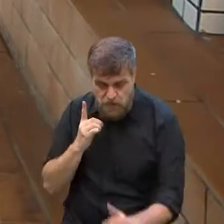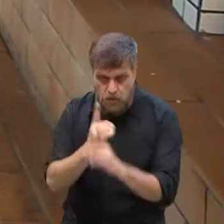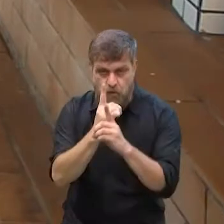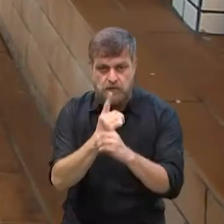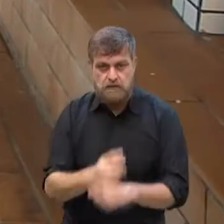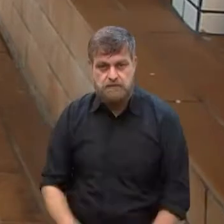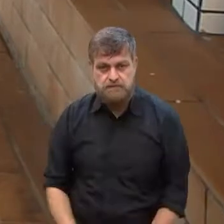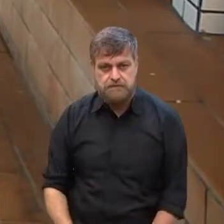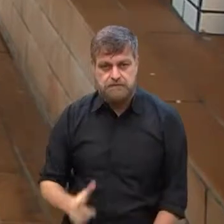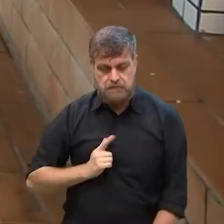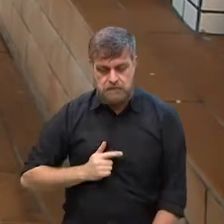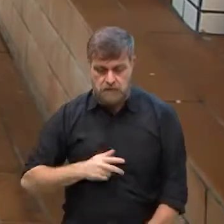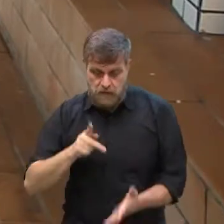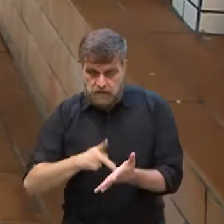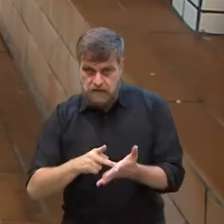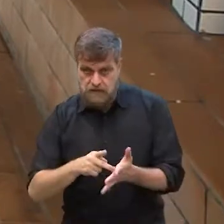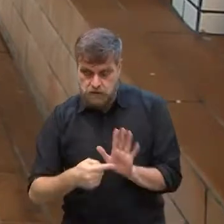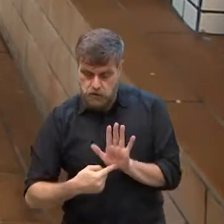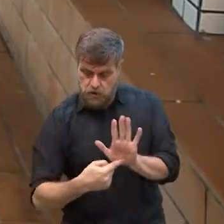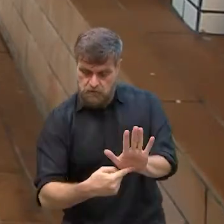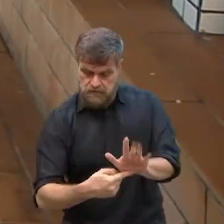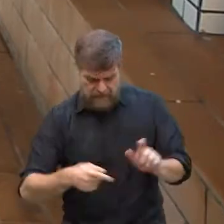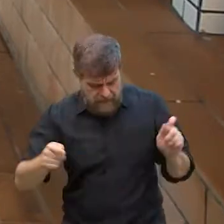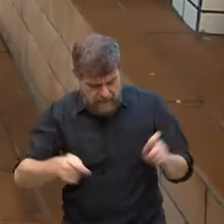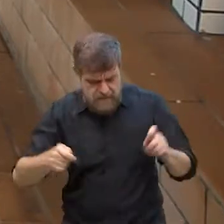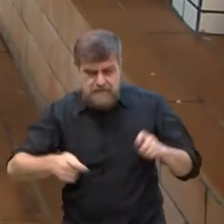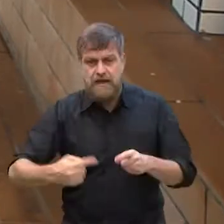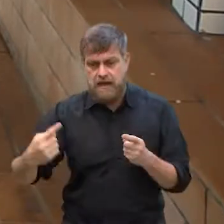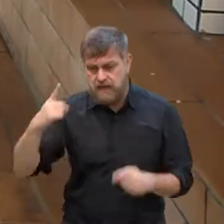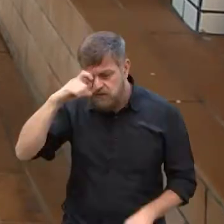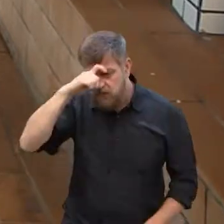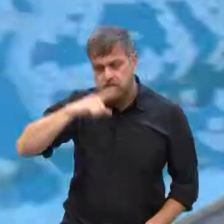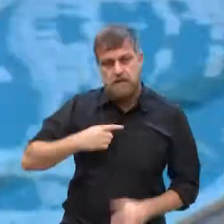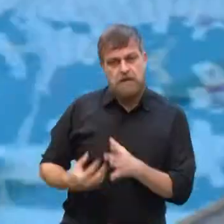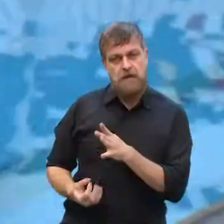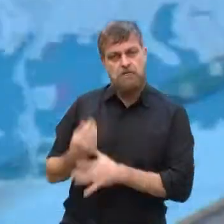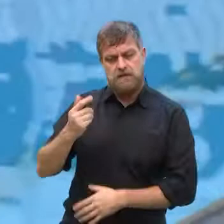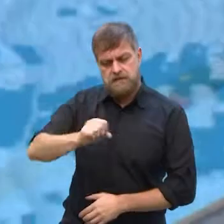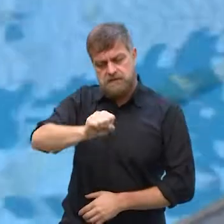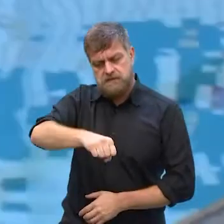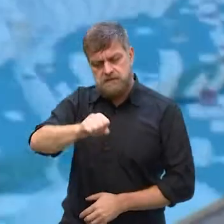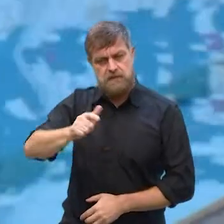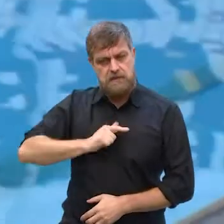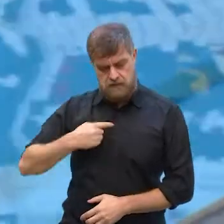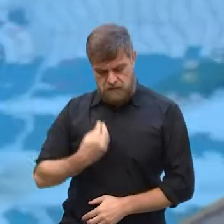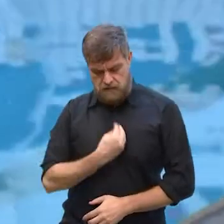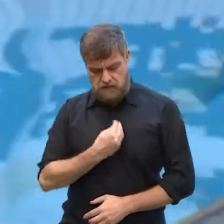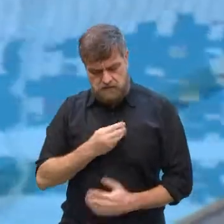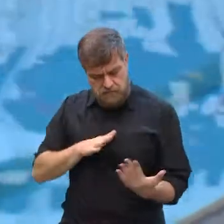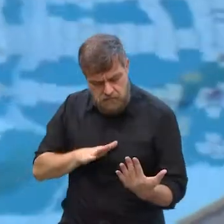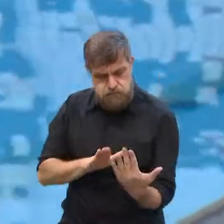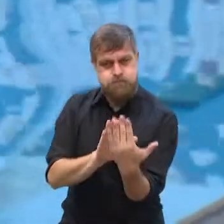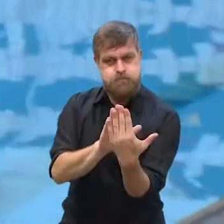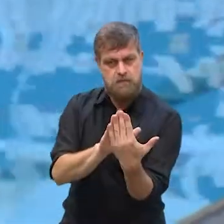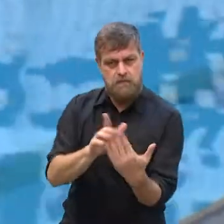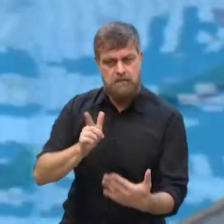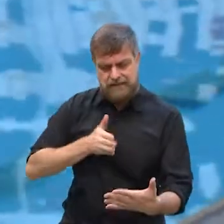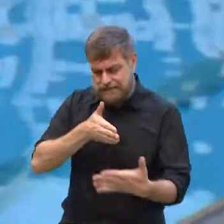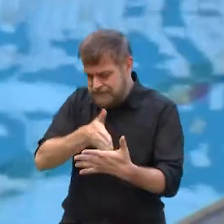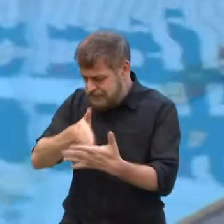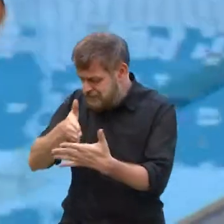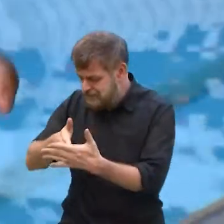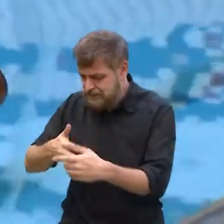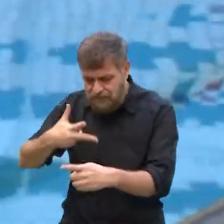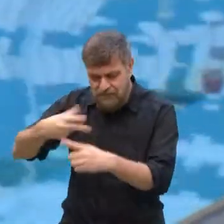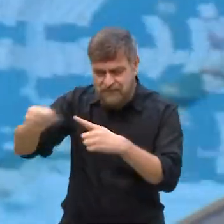na verdade ali eu pude mostrar para eles que as dificuldades elas acontecem, elas vão vir na nossa vida, os obstáculos a gente vai ter que